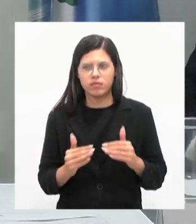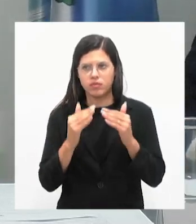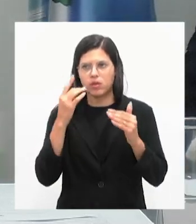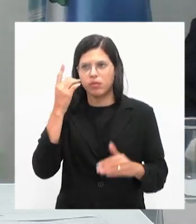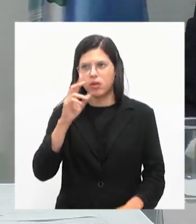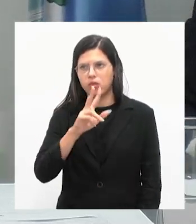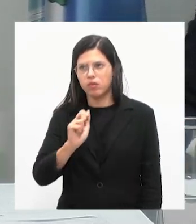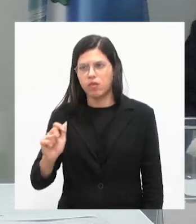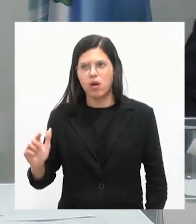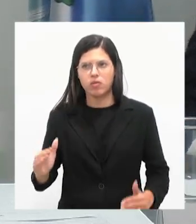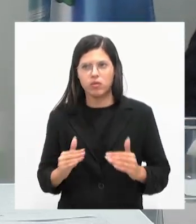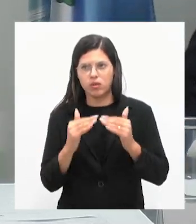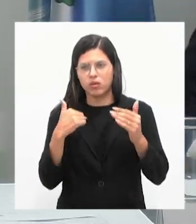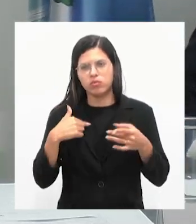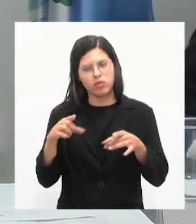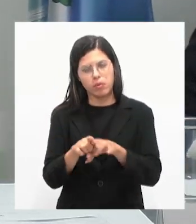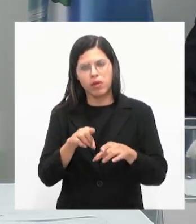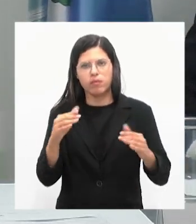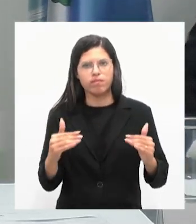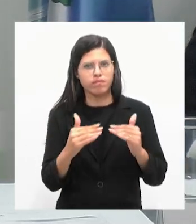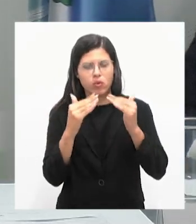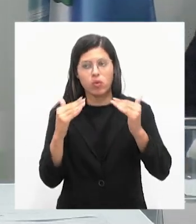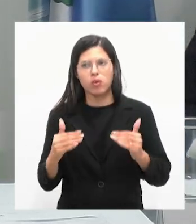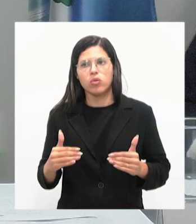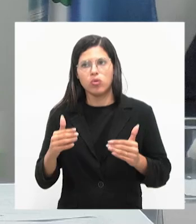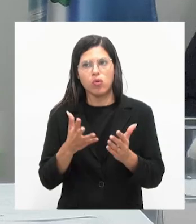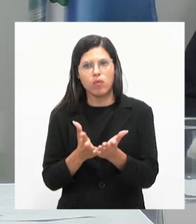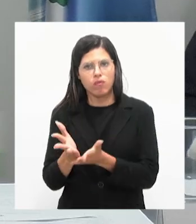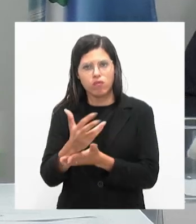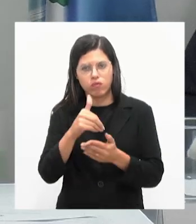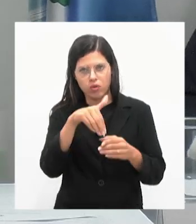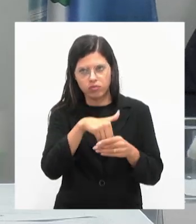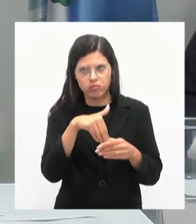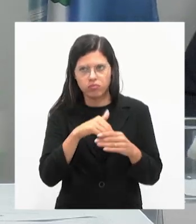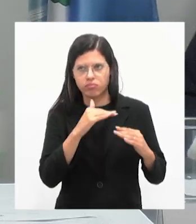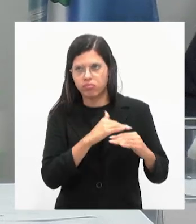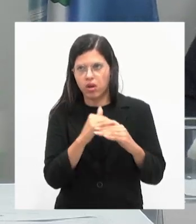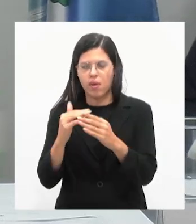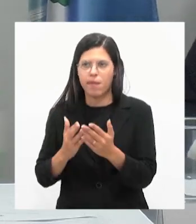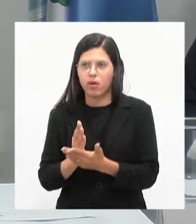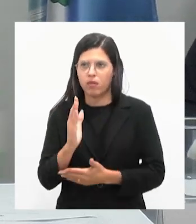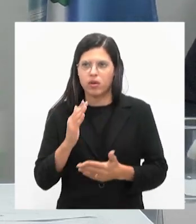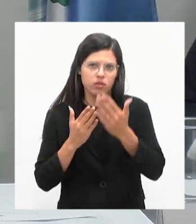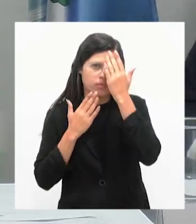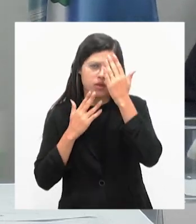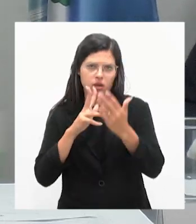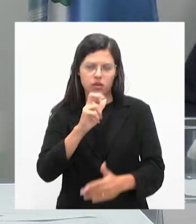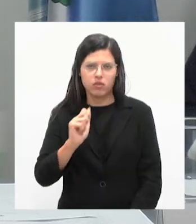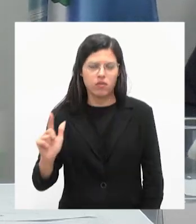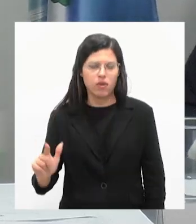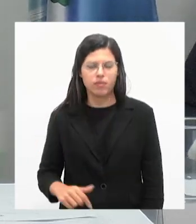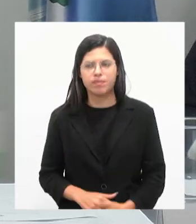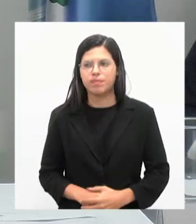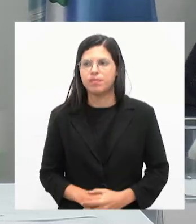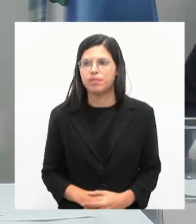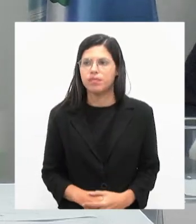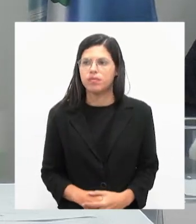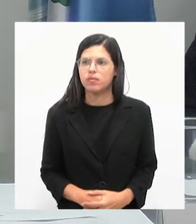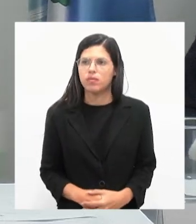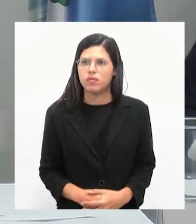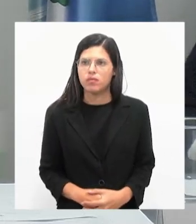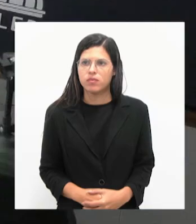Favorável. E eu também voto favorável. Então, com os votos colhidos por unanimidade, fica aprovado. Obrigado, Val. Dá licença. Presidente, pedi autorização de Vossa